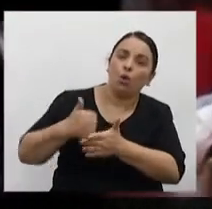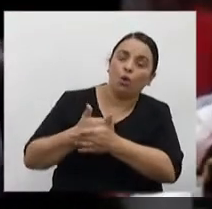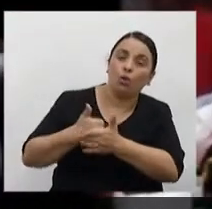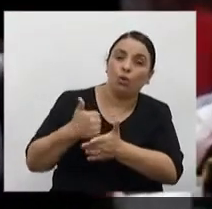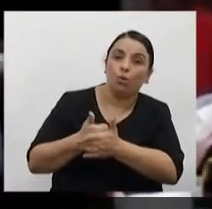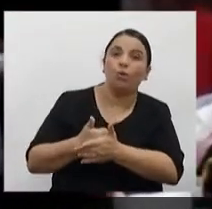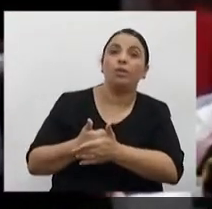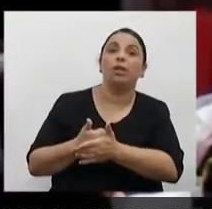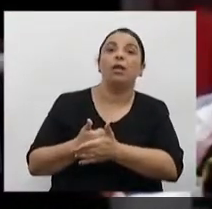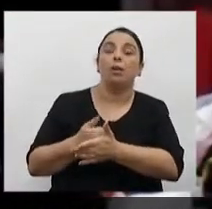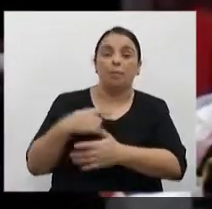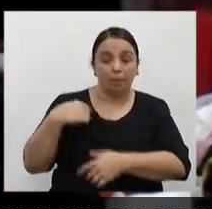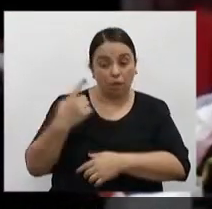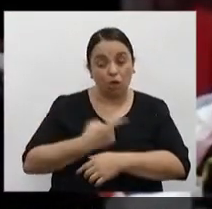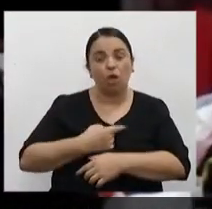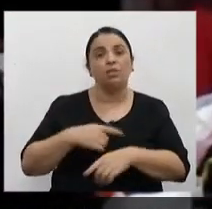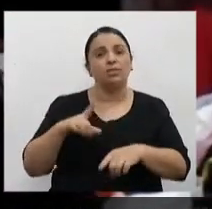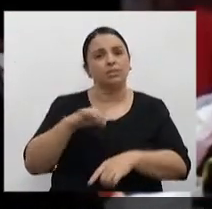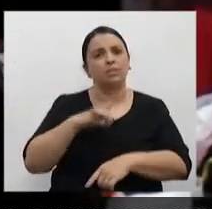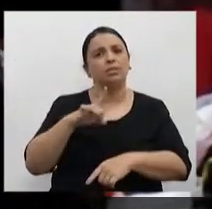essa prioridade na vacinação.